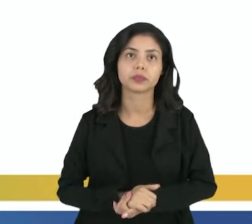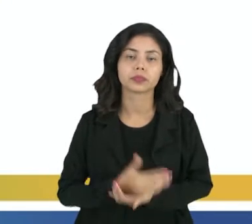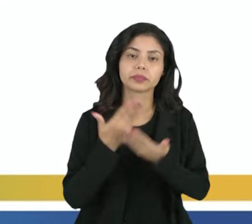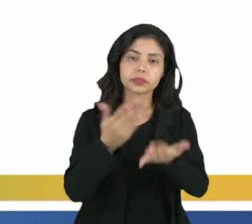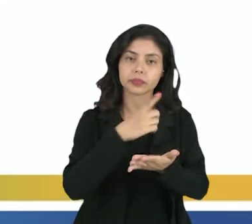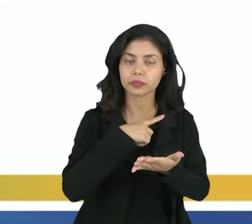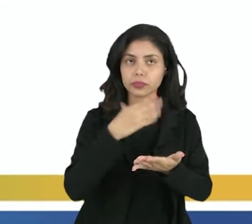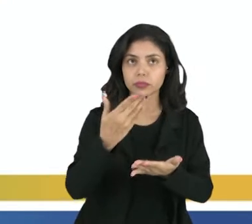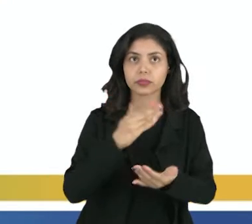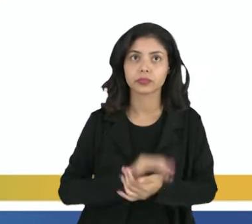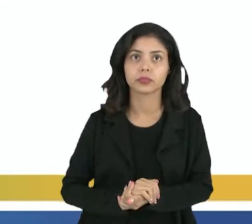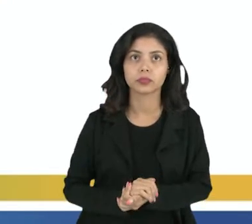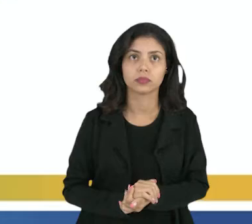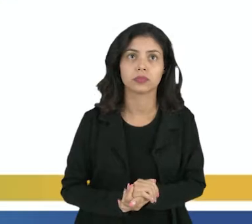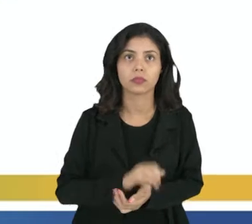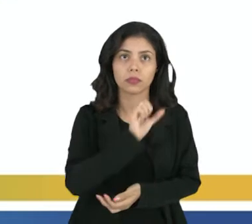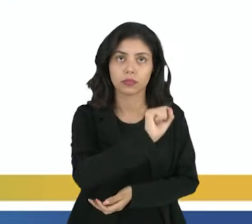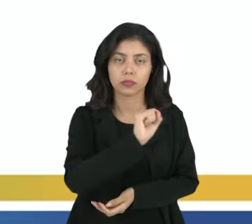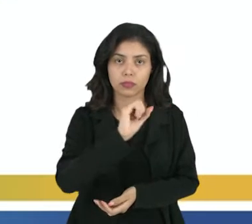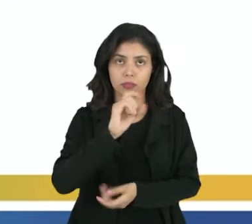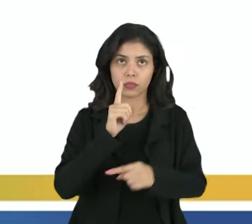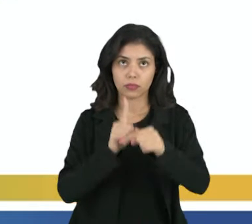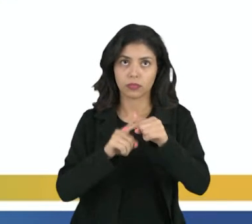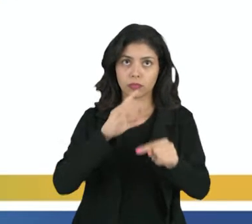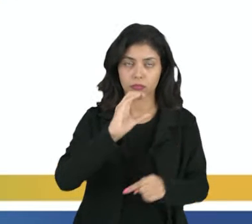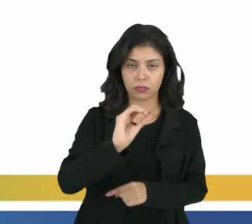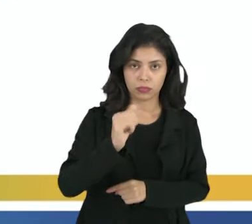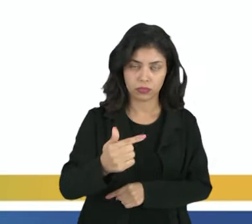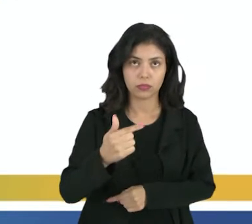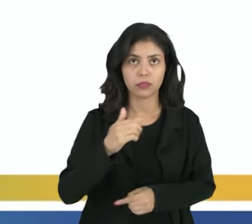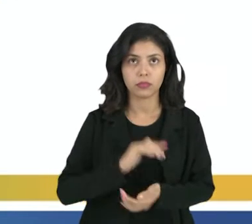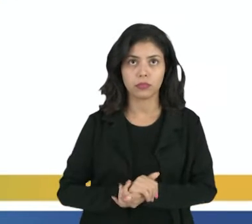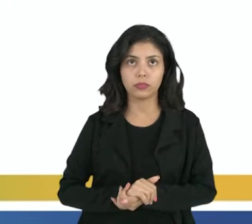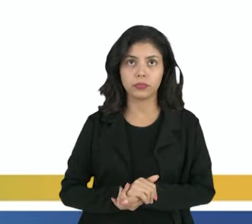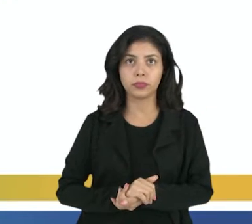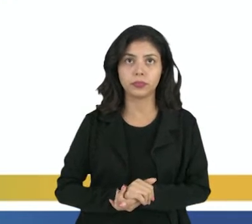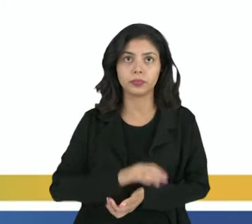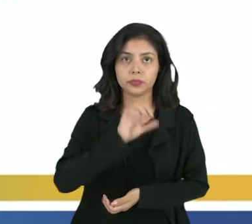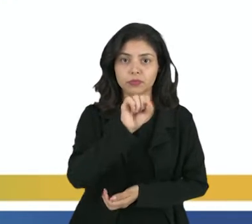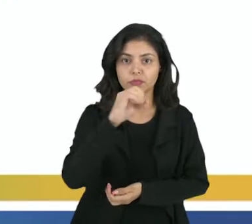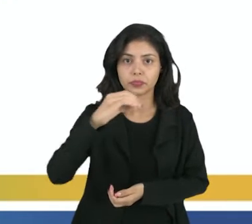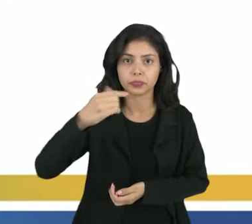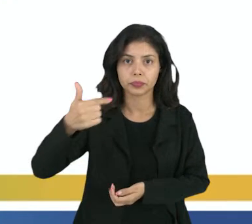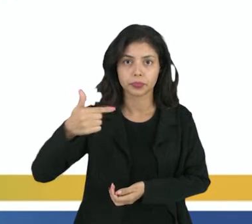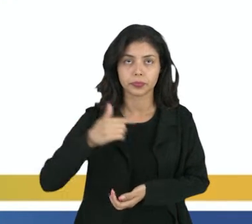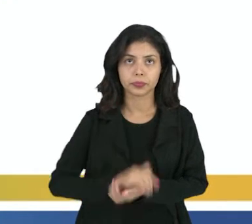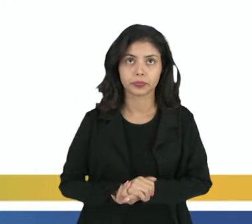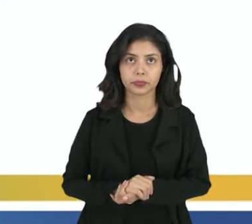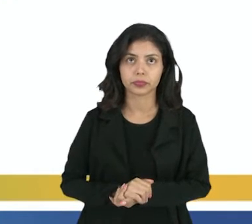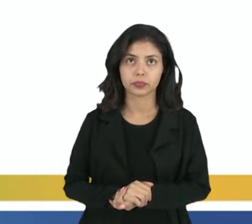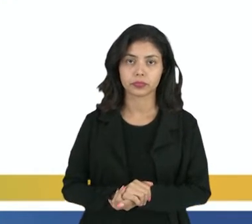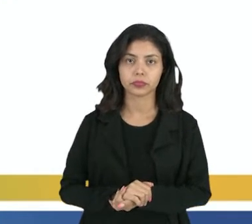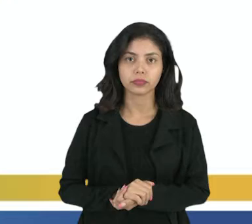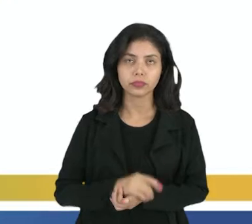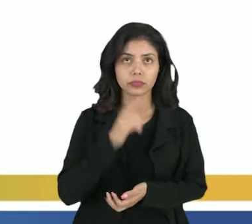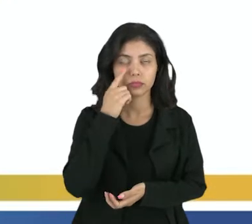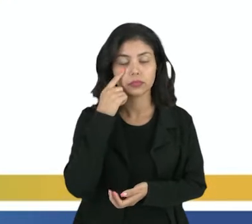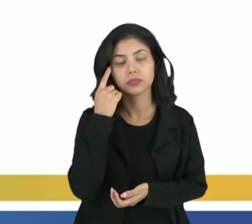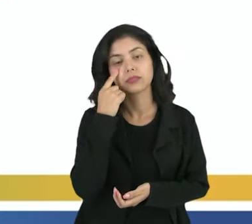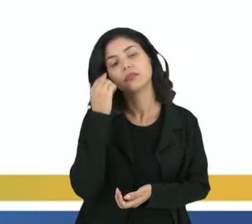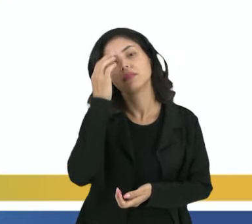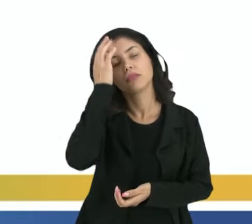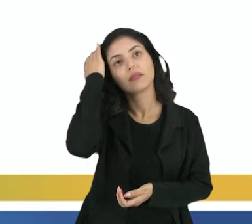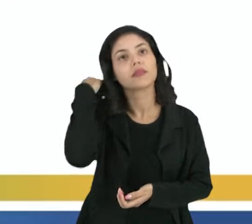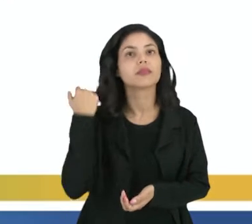nós temos aqui o em show reagindo com o oxigênio e formando um óxido